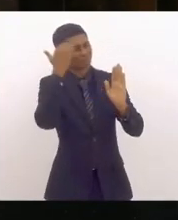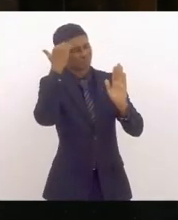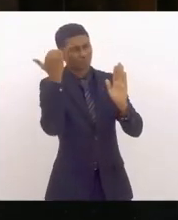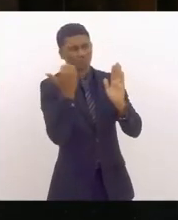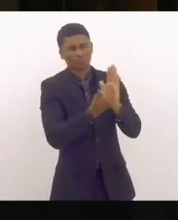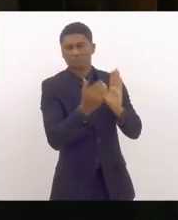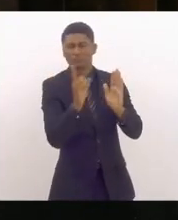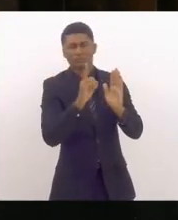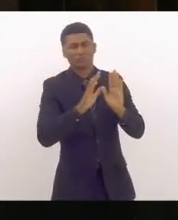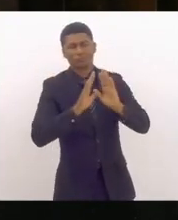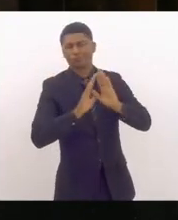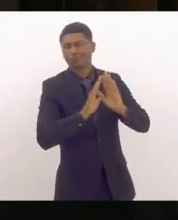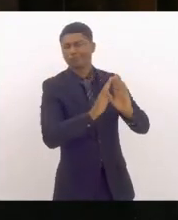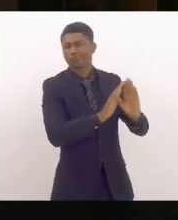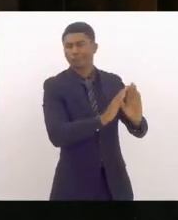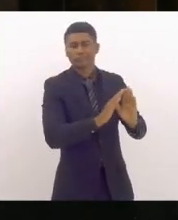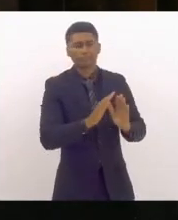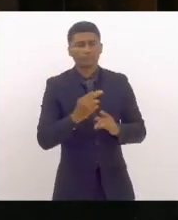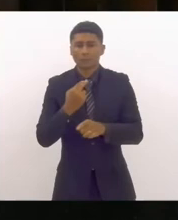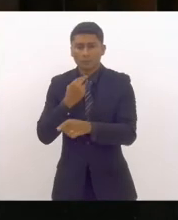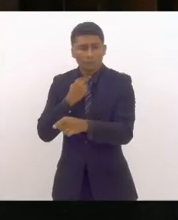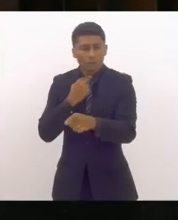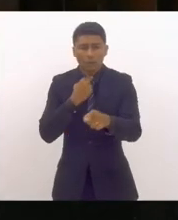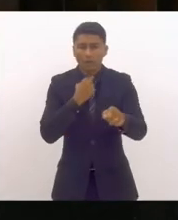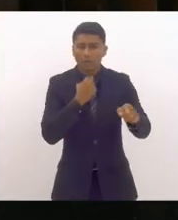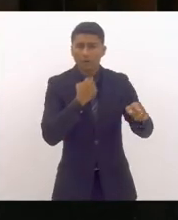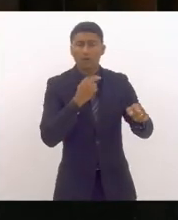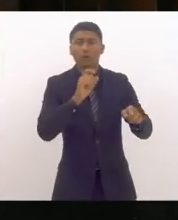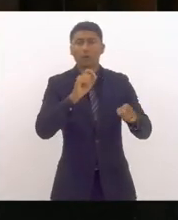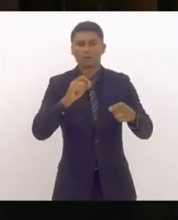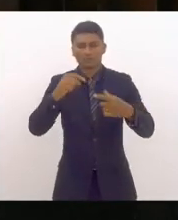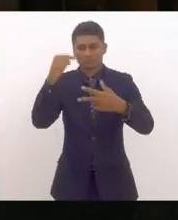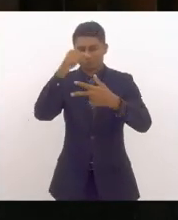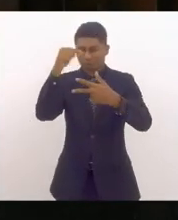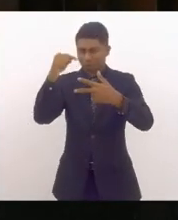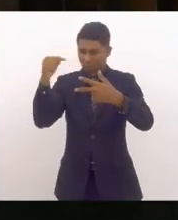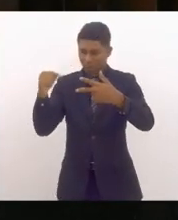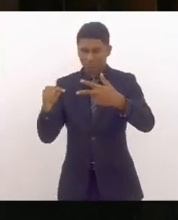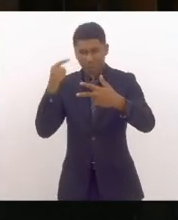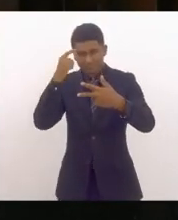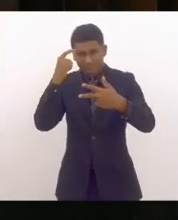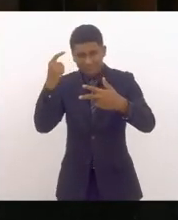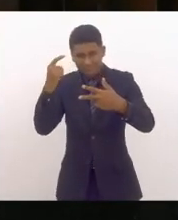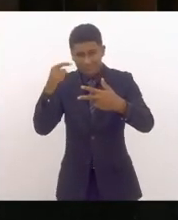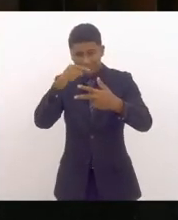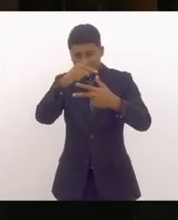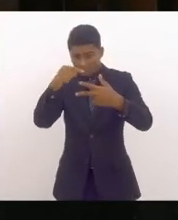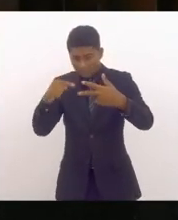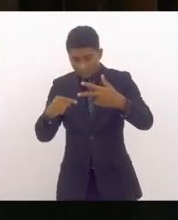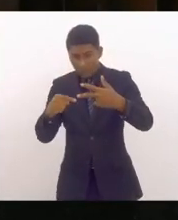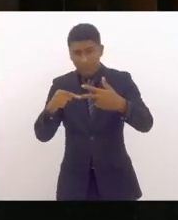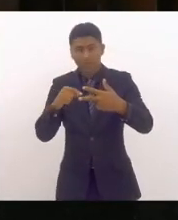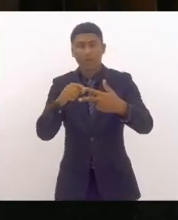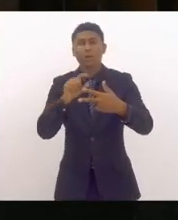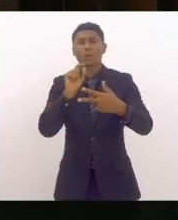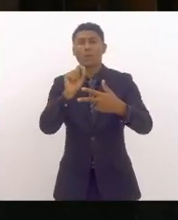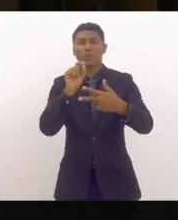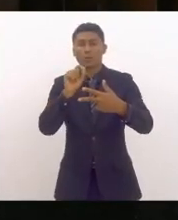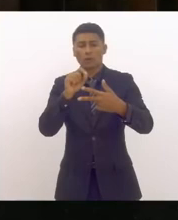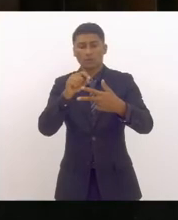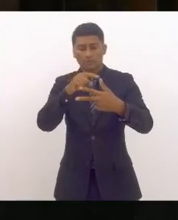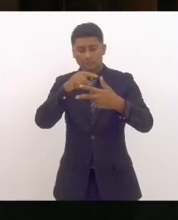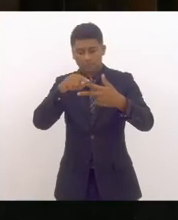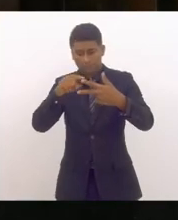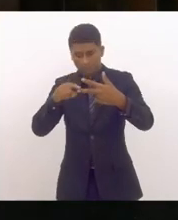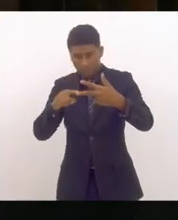determina em relação aos poderes os poderes que são independentes sim